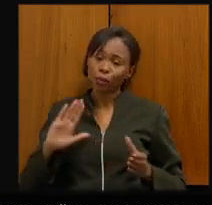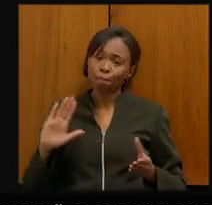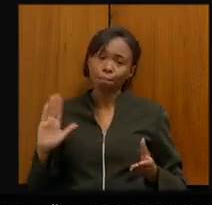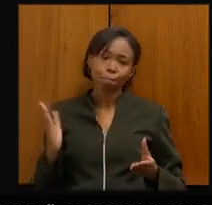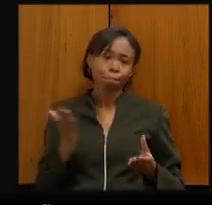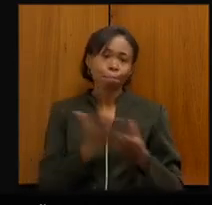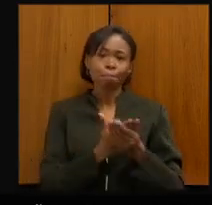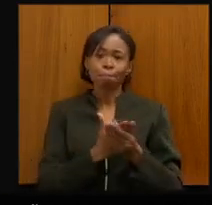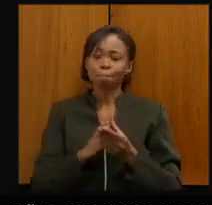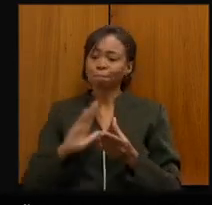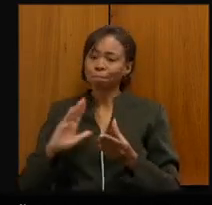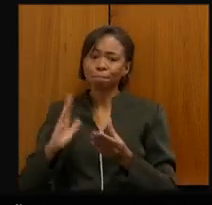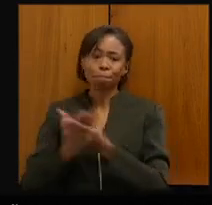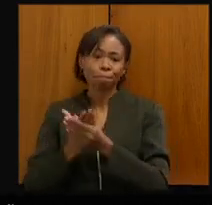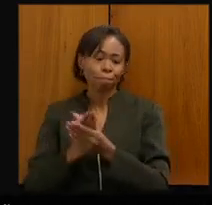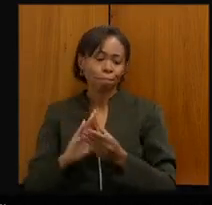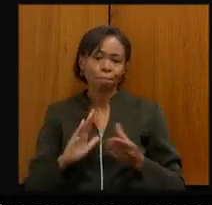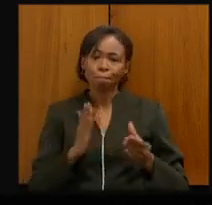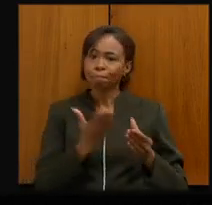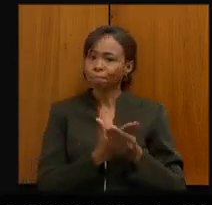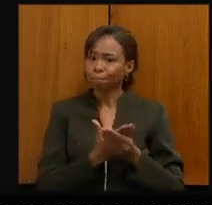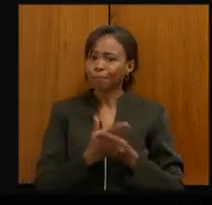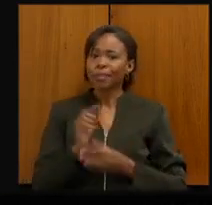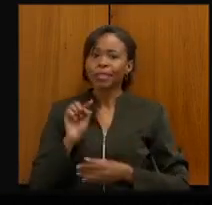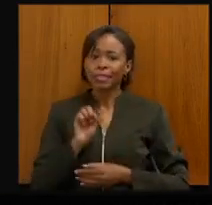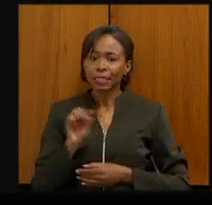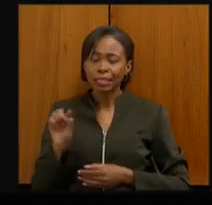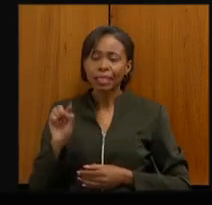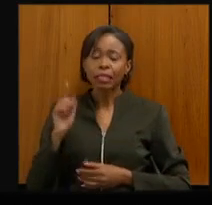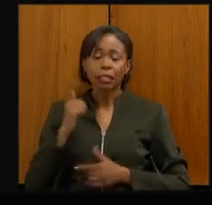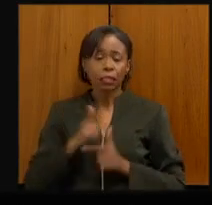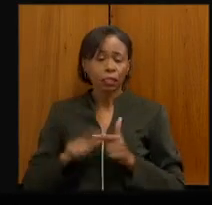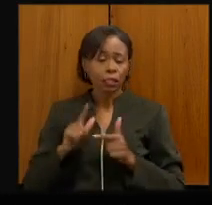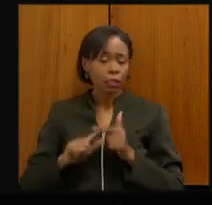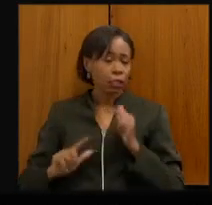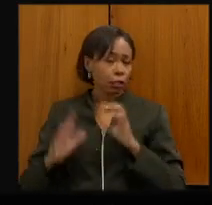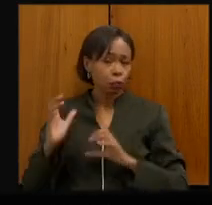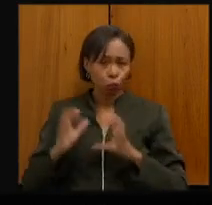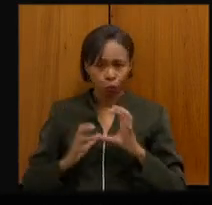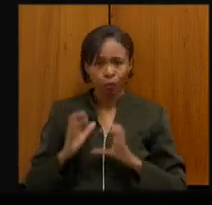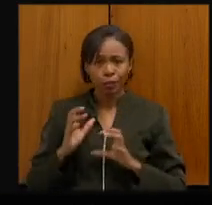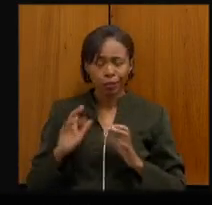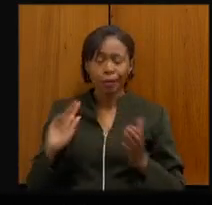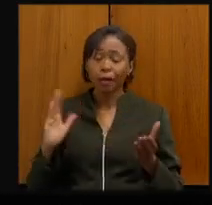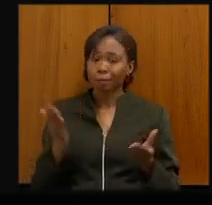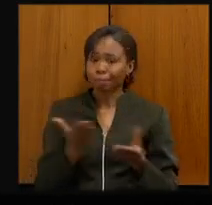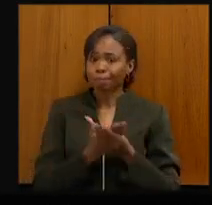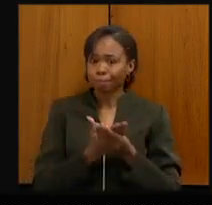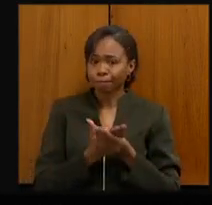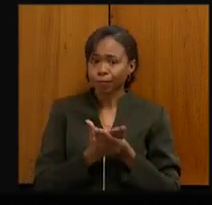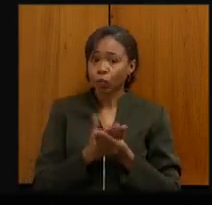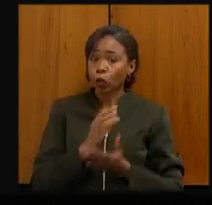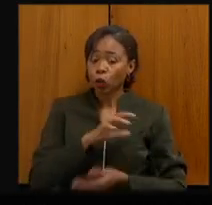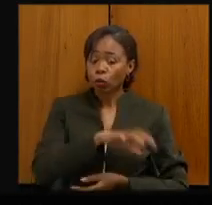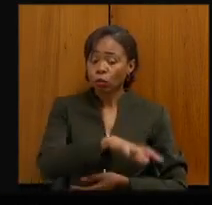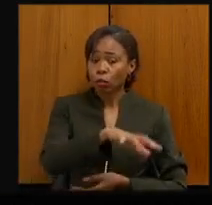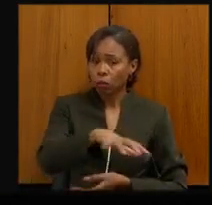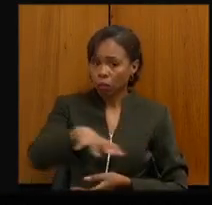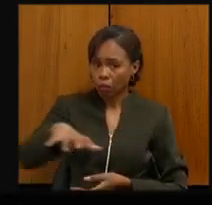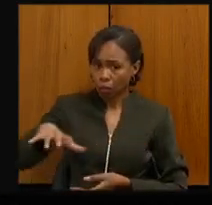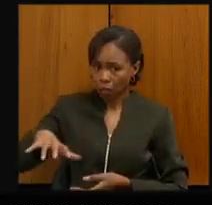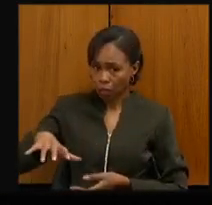conflitos todas as comunidades é que tem de alguma forma iniciativas de reocupação